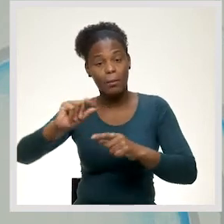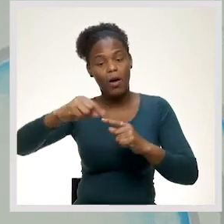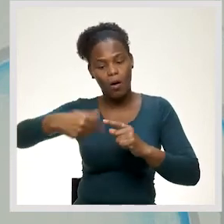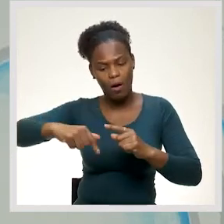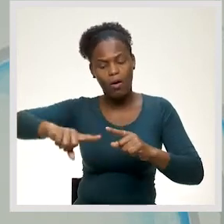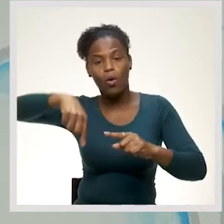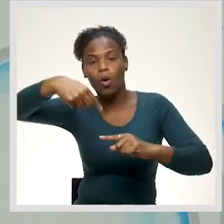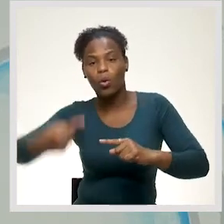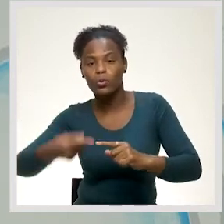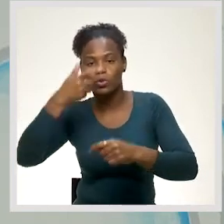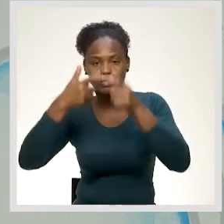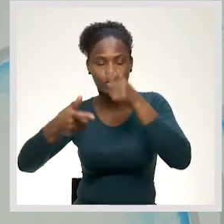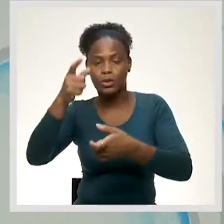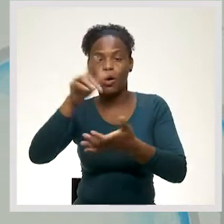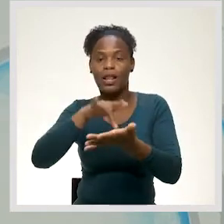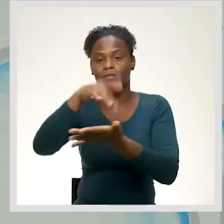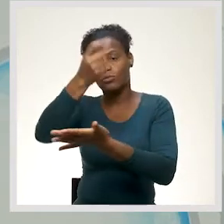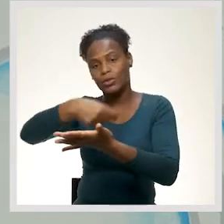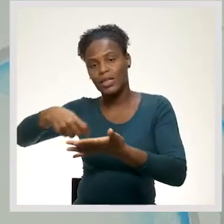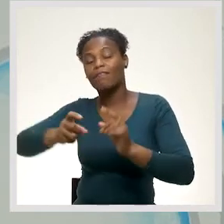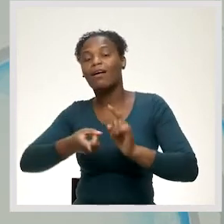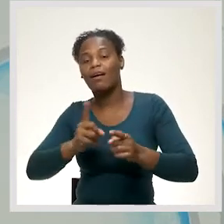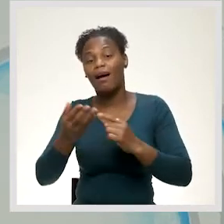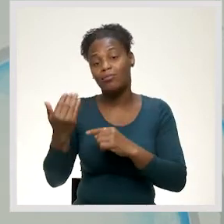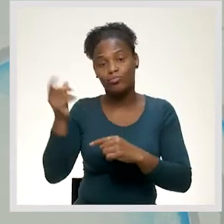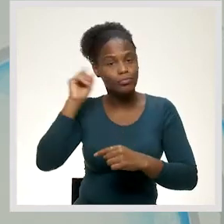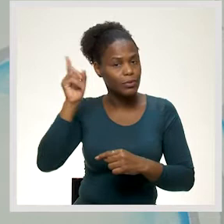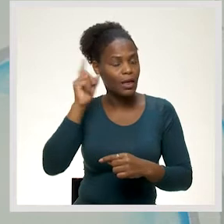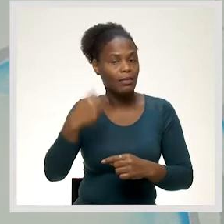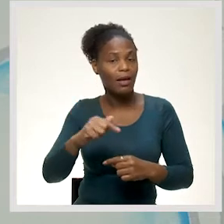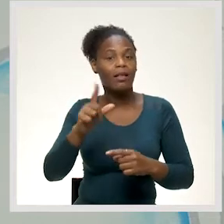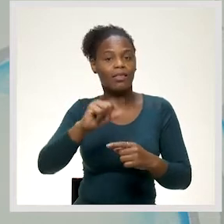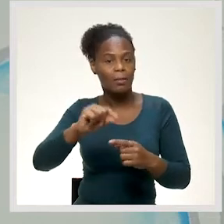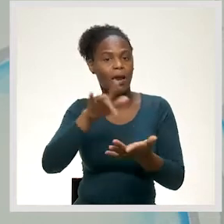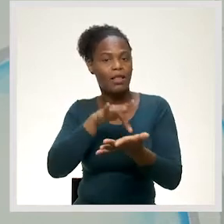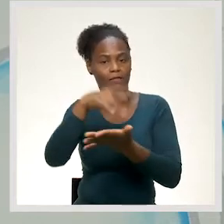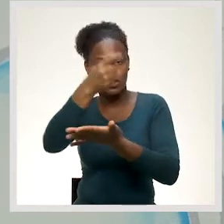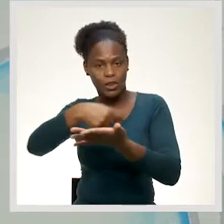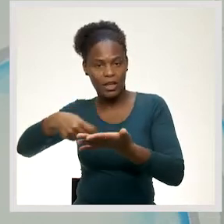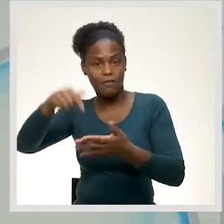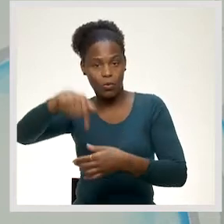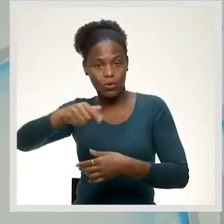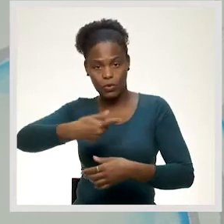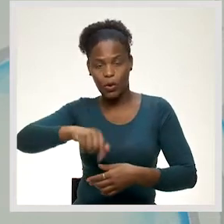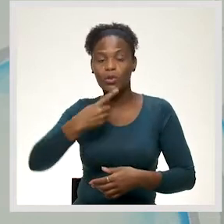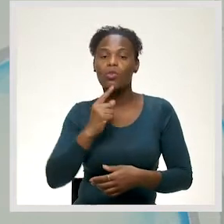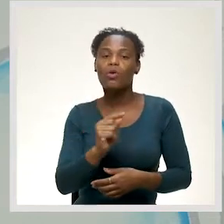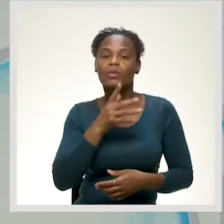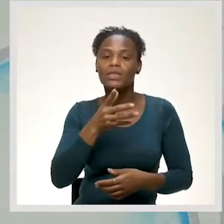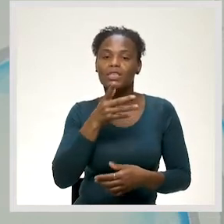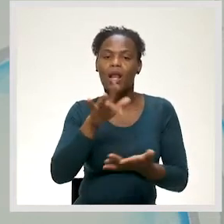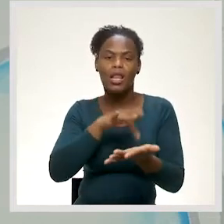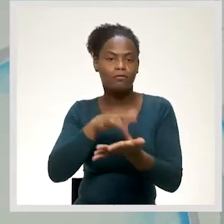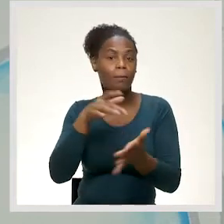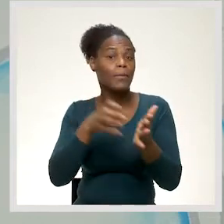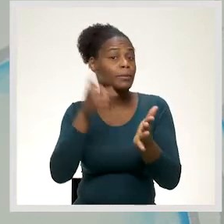outros escritores que foram importantes e que escreveram obras que hoje nós chamamos obras